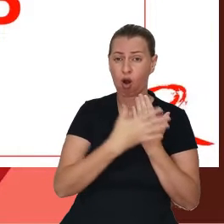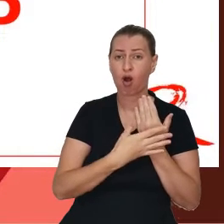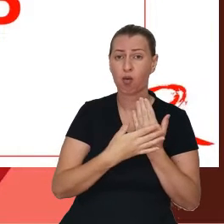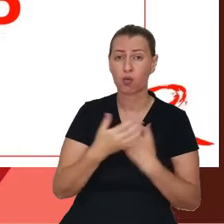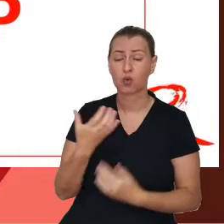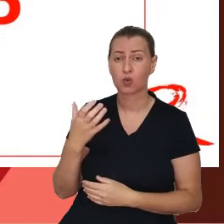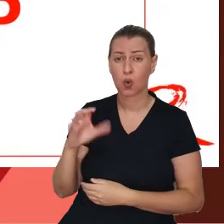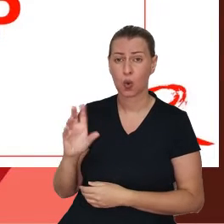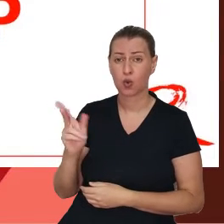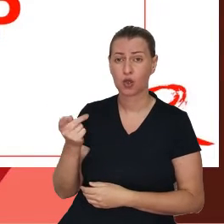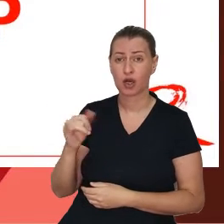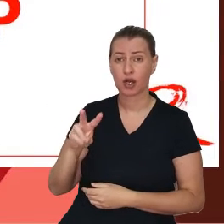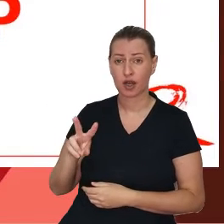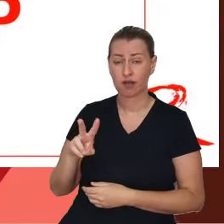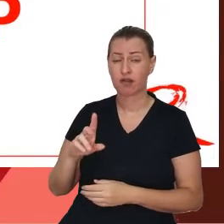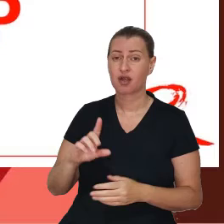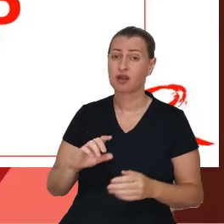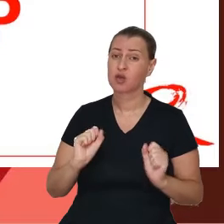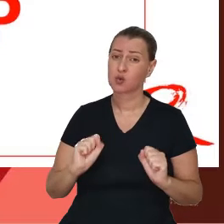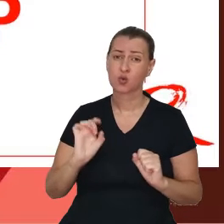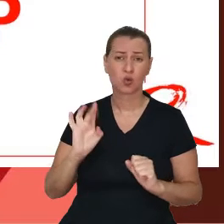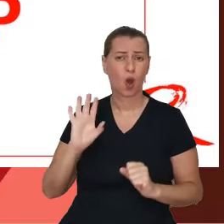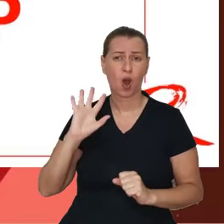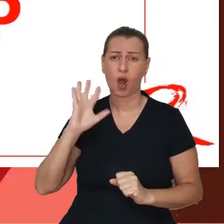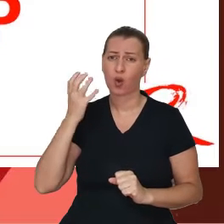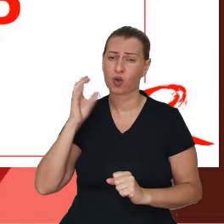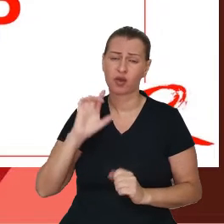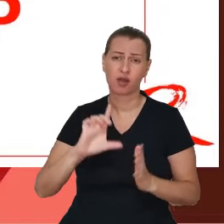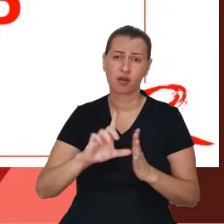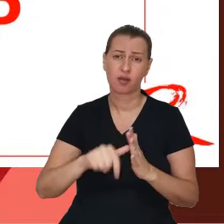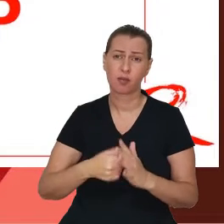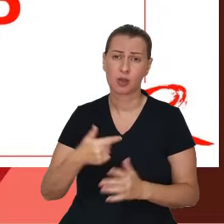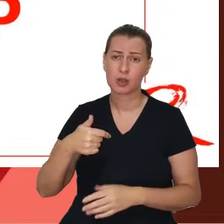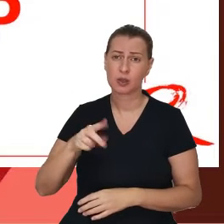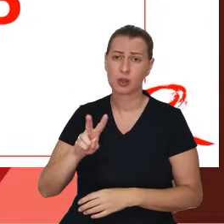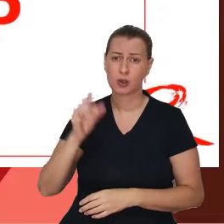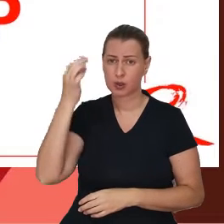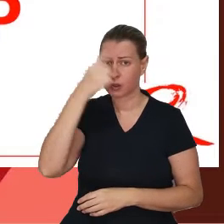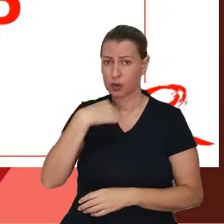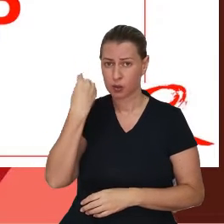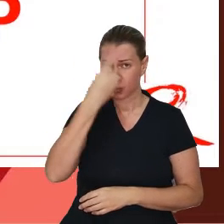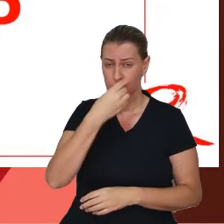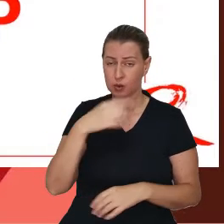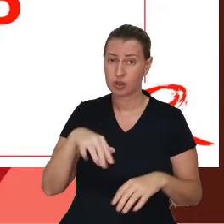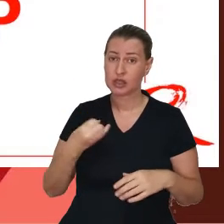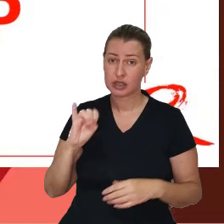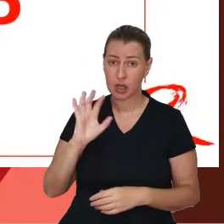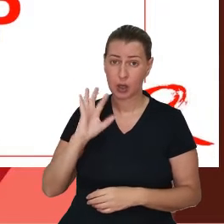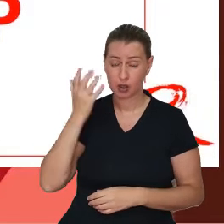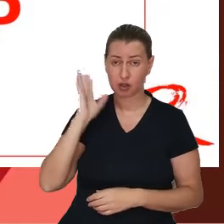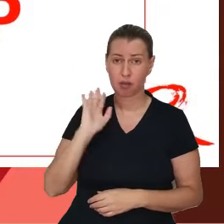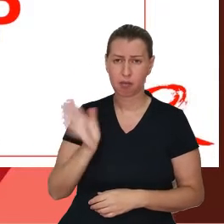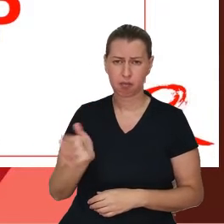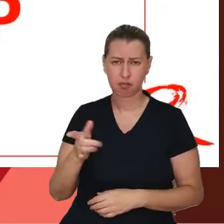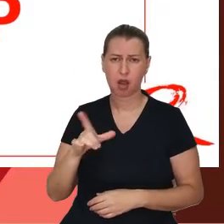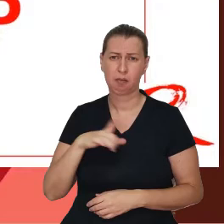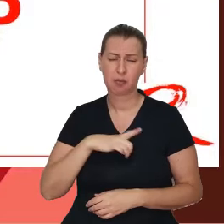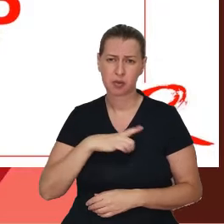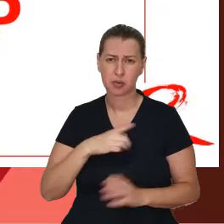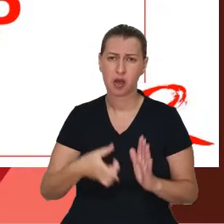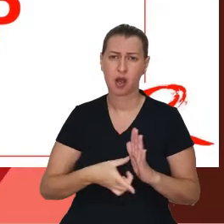certeza acontece depois de 72 horas, né? Se positivar, a pessoa já era previamente positiva, e aí ela tem indicação de